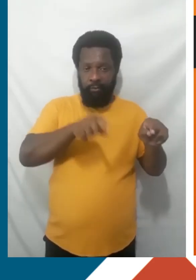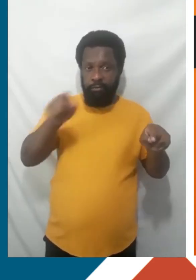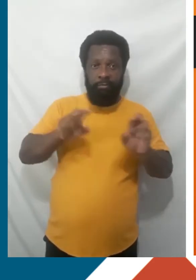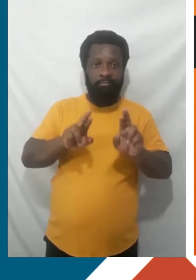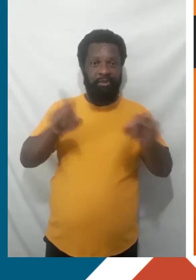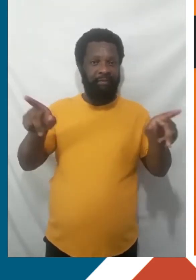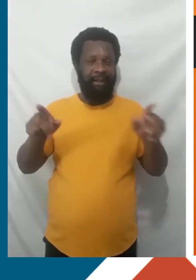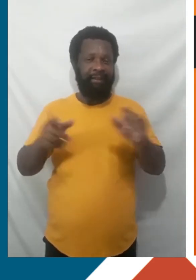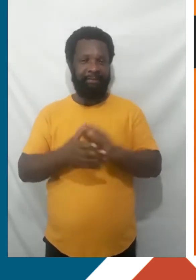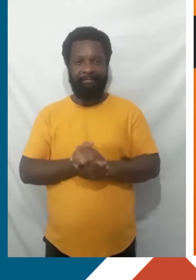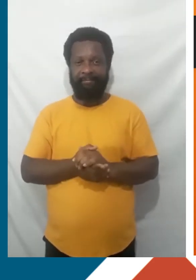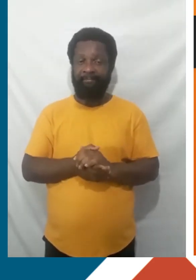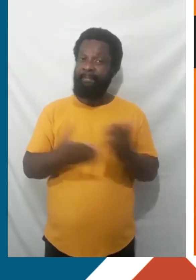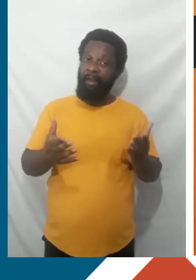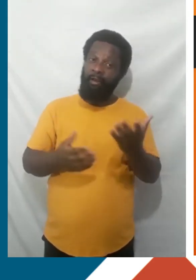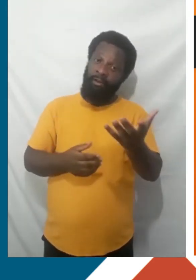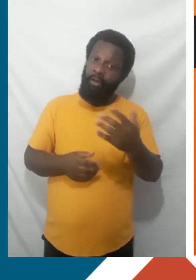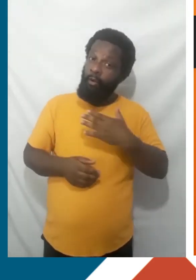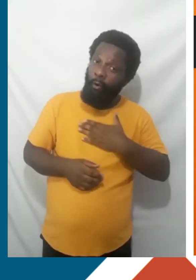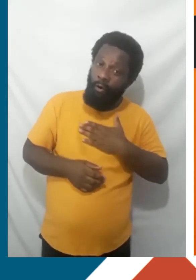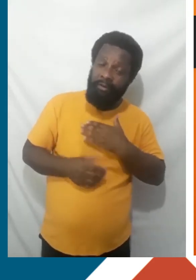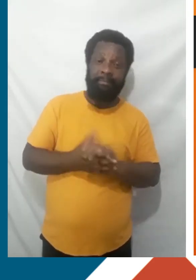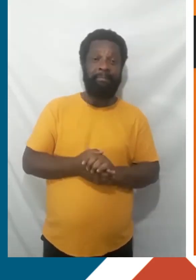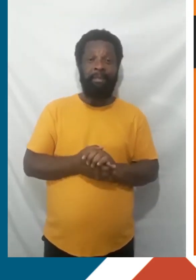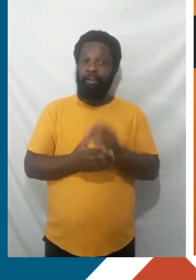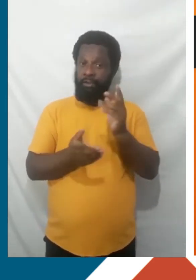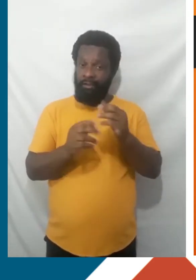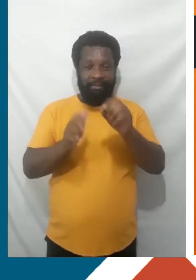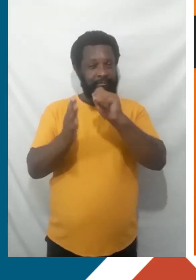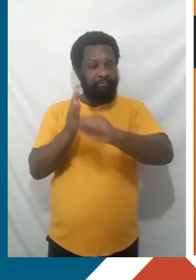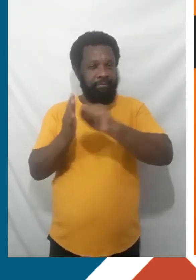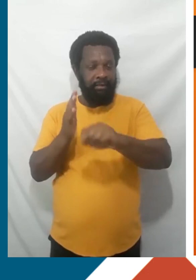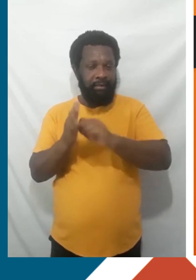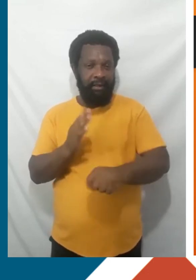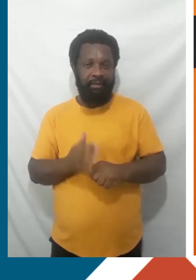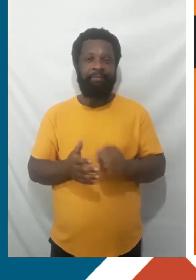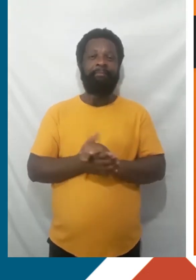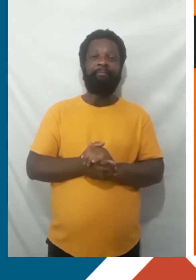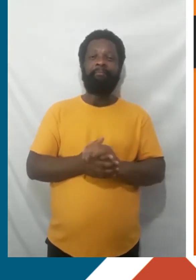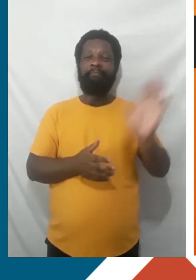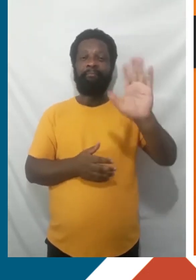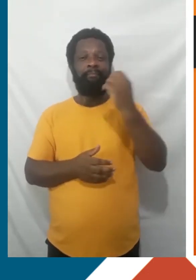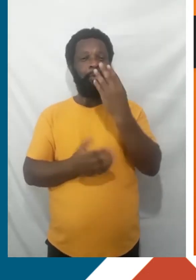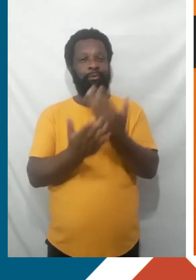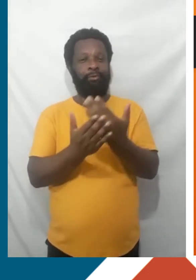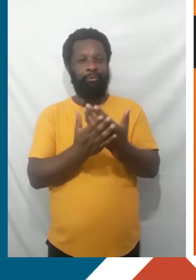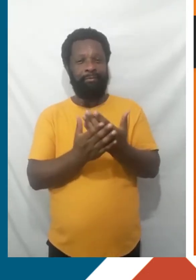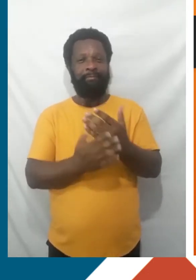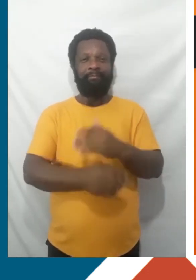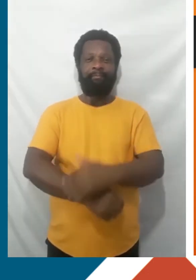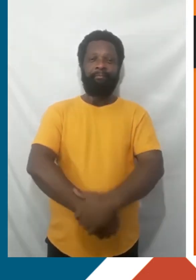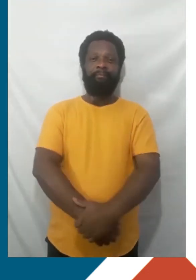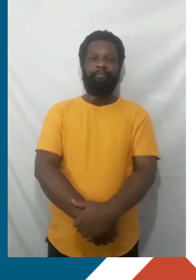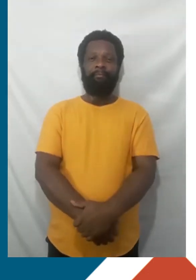distintos entre si. Então espero que vocês tenham gostado, façam a lista de exercícios e bons estudos.